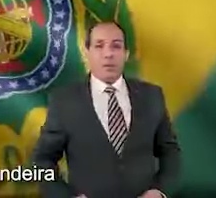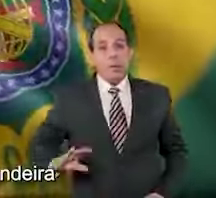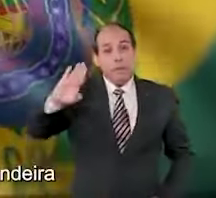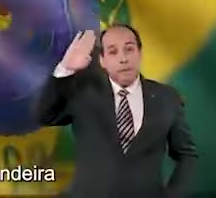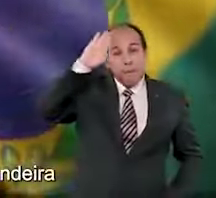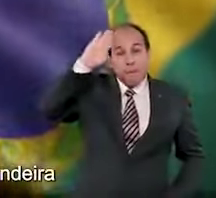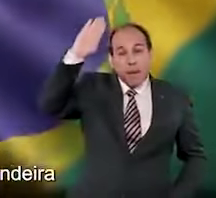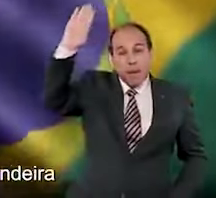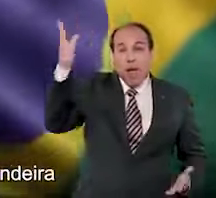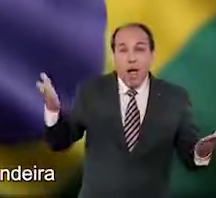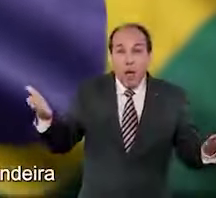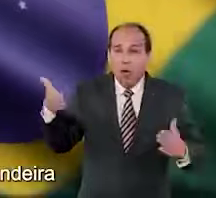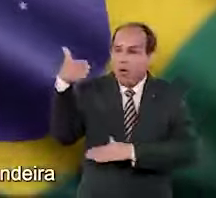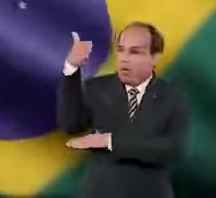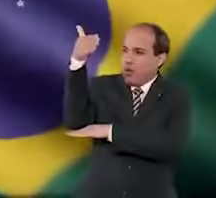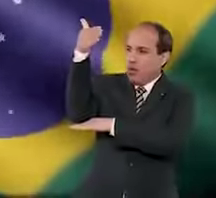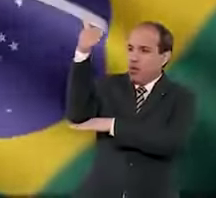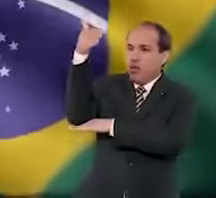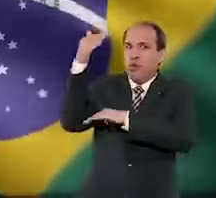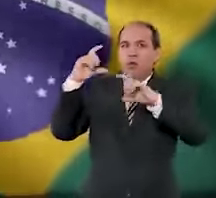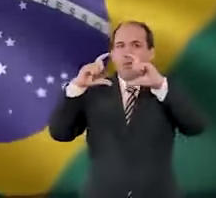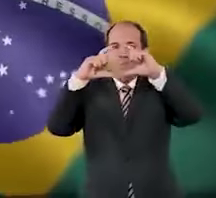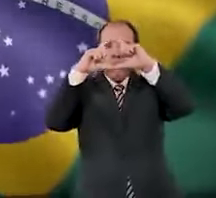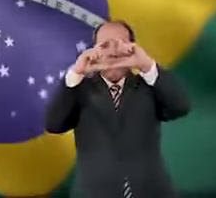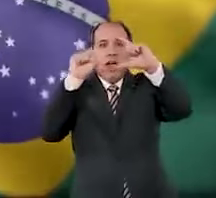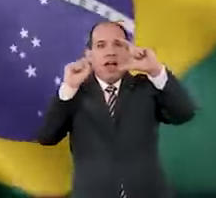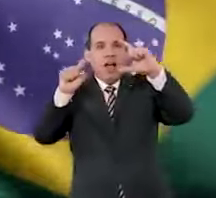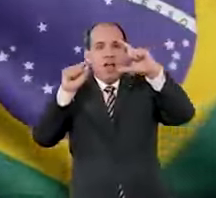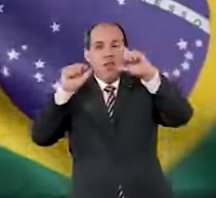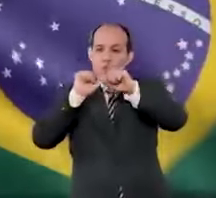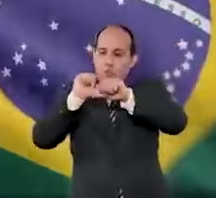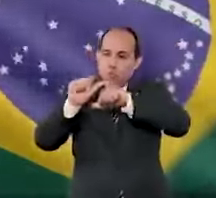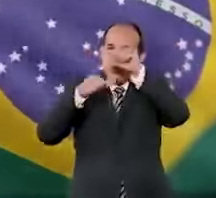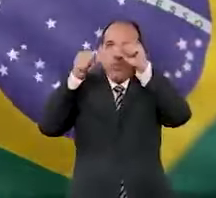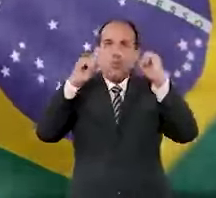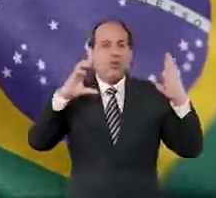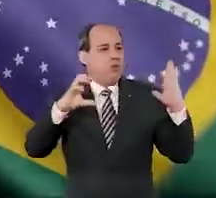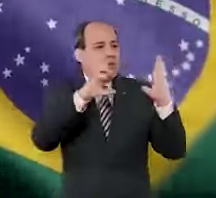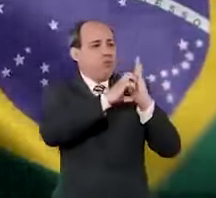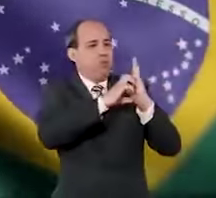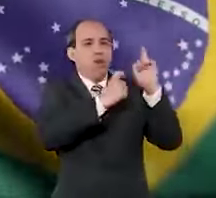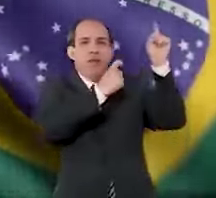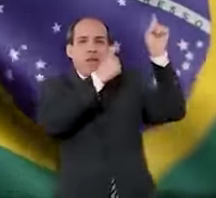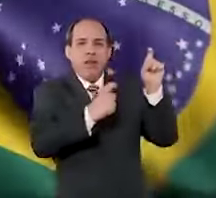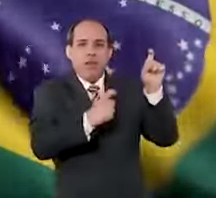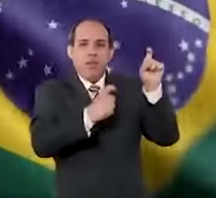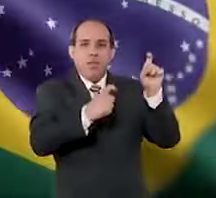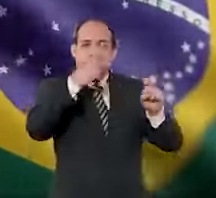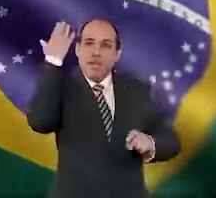elemento central, que na atual bandeira é a esfera celeste, substituiu o antigo brasão de armas do Brasil